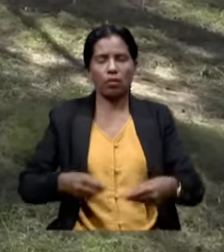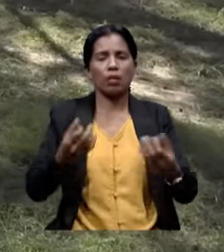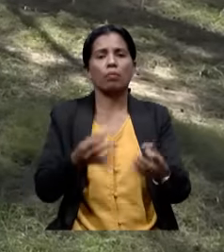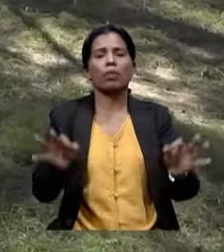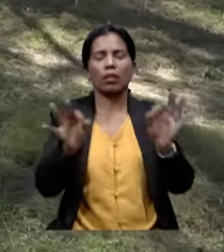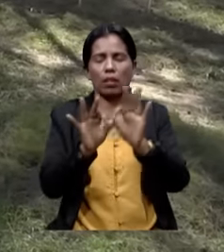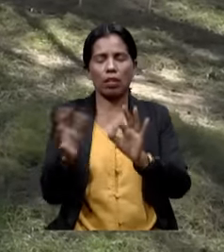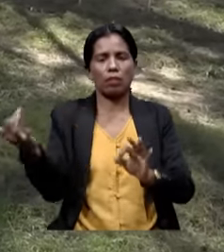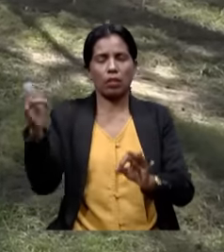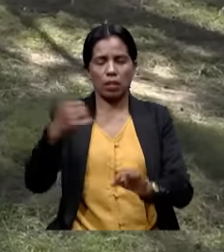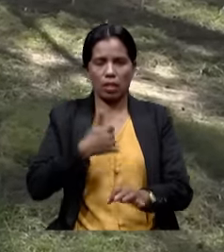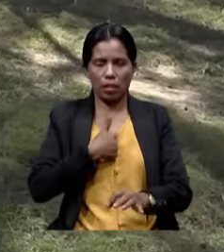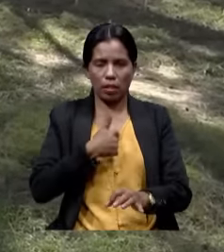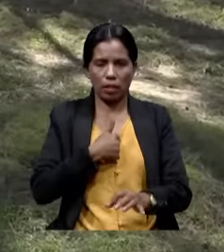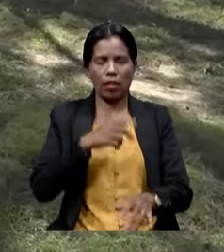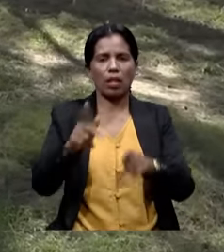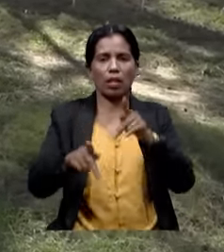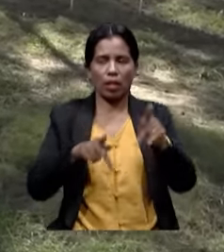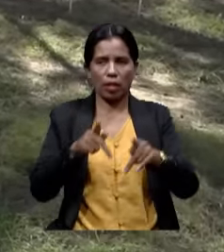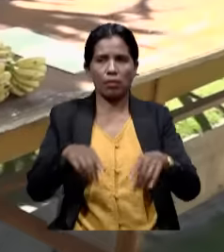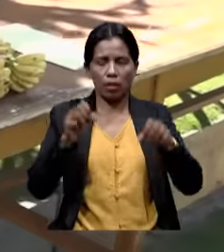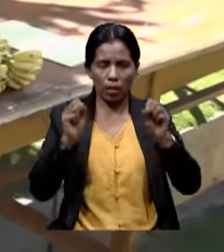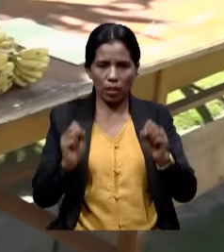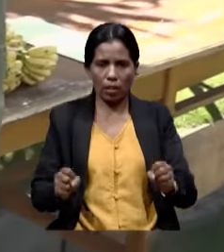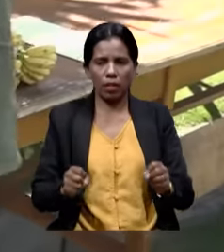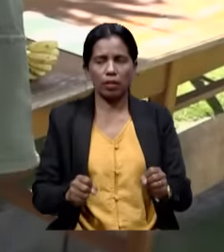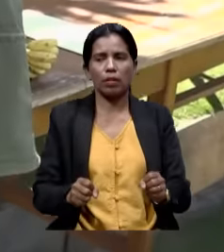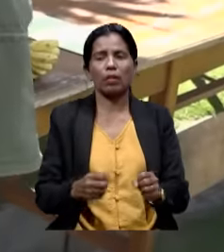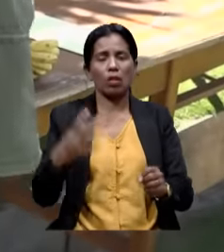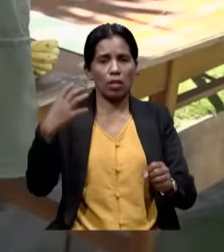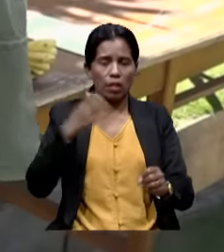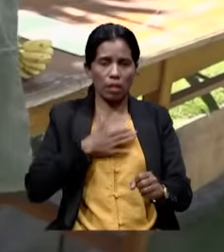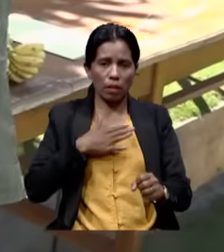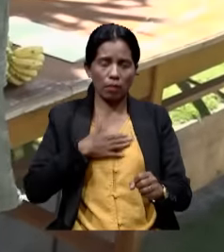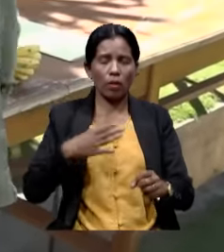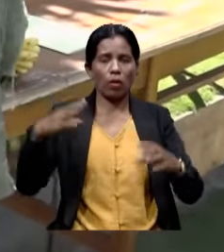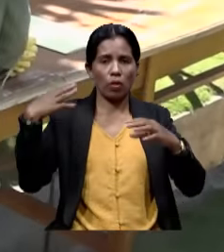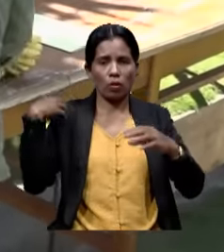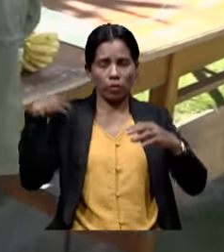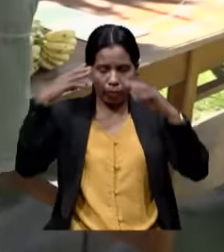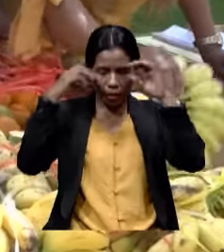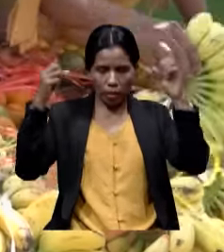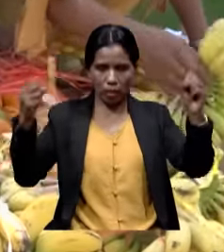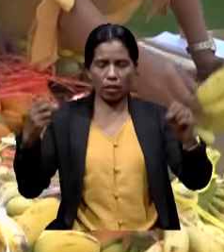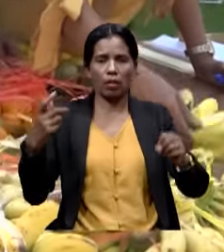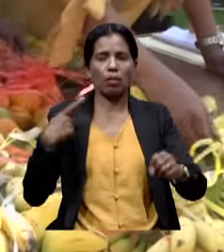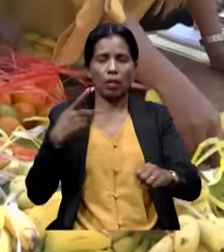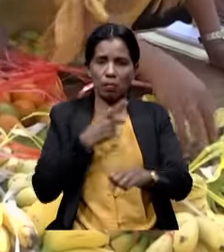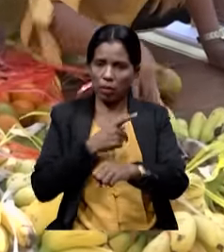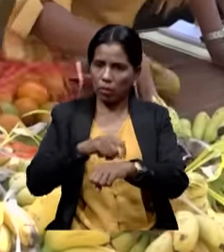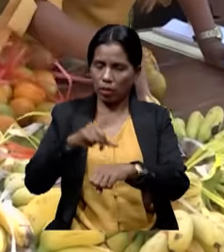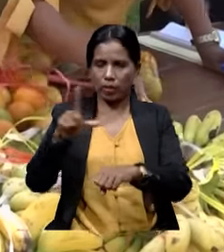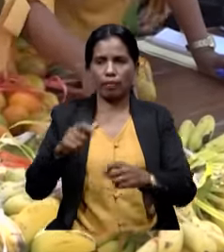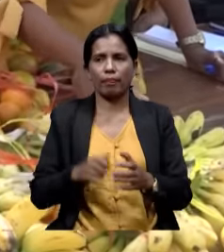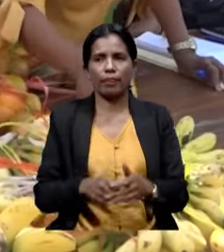ni anrasik. Povo a eleva merece atu saimos naimba palácio presidencial, palácio governo no parlamento nacional,